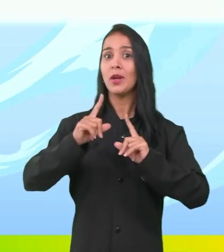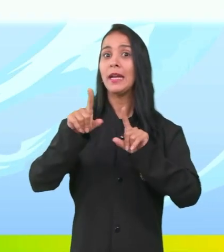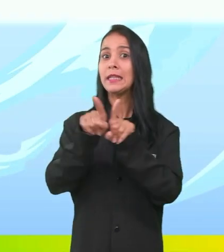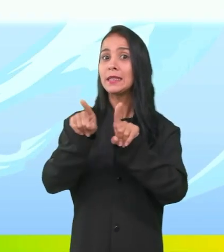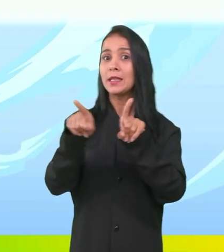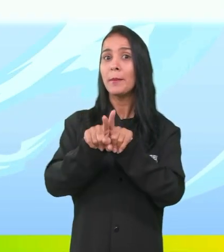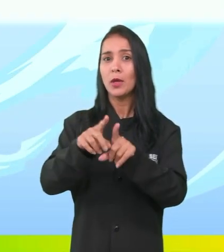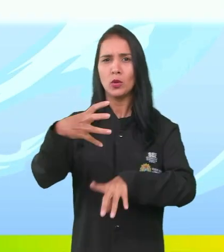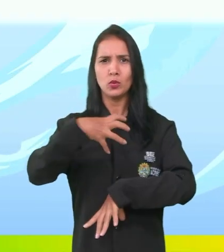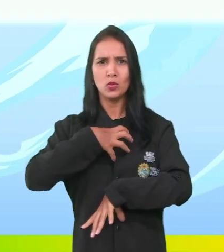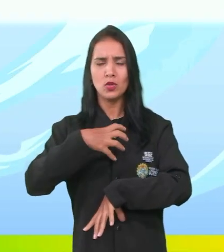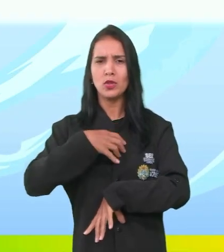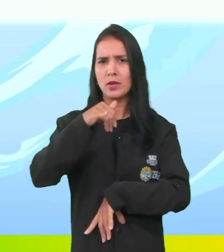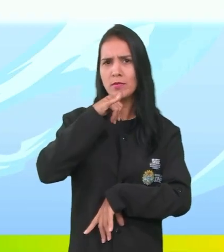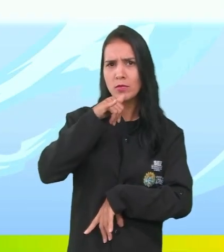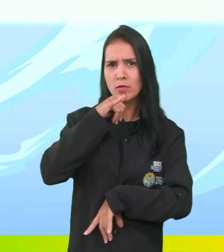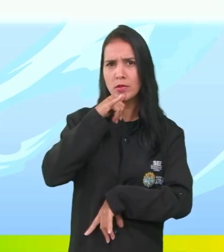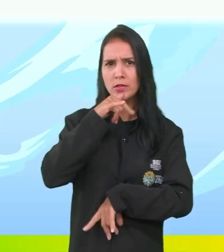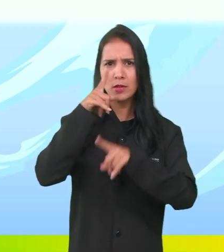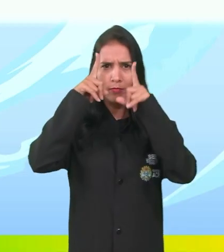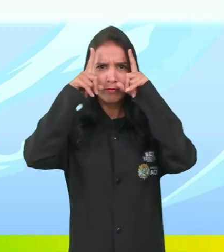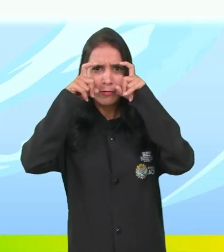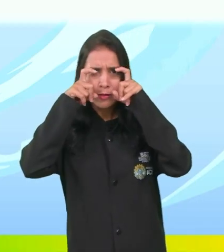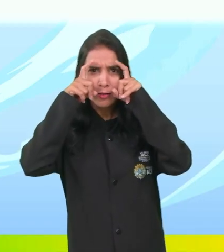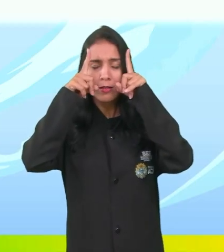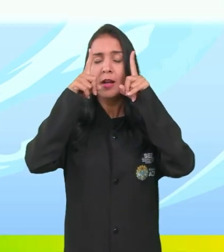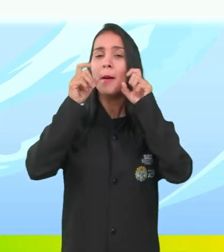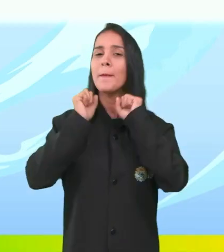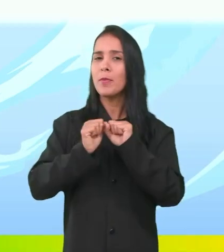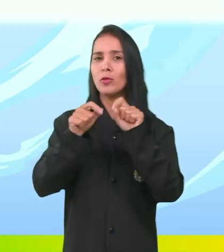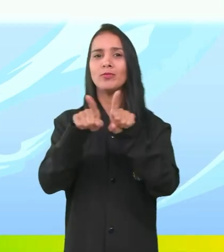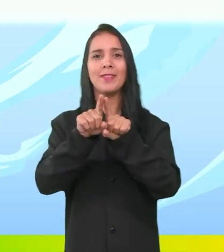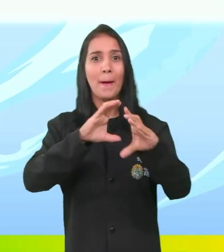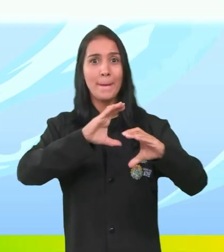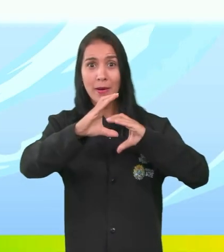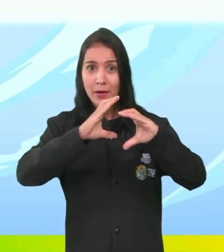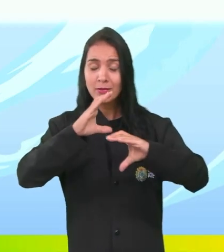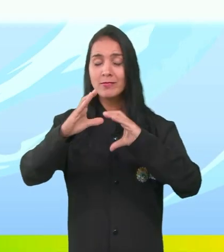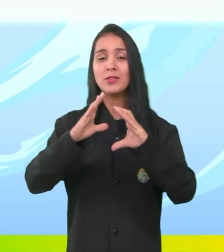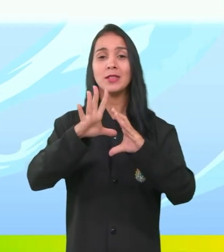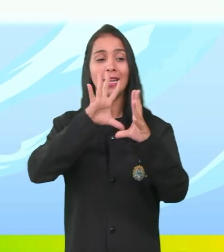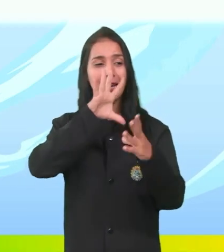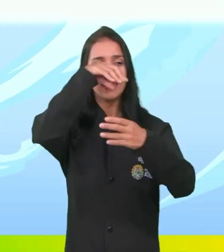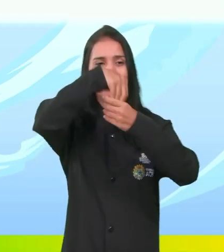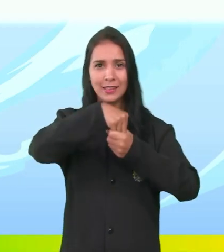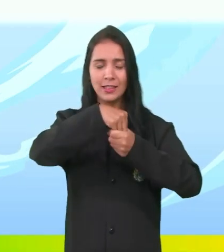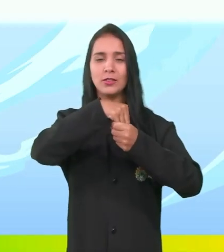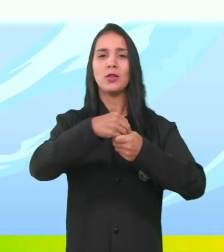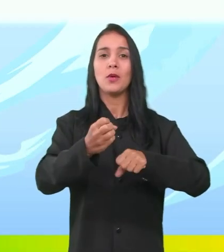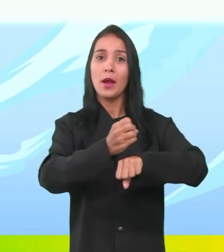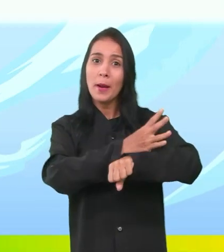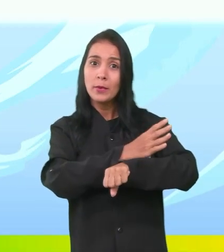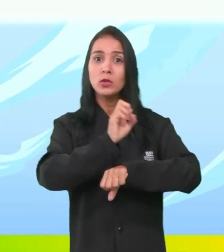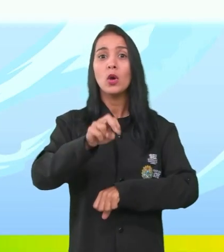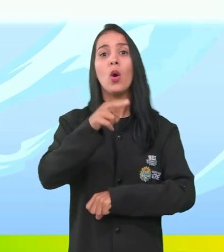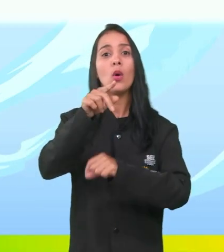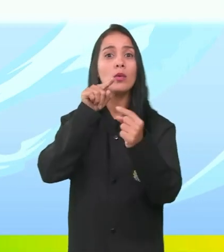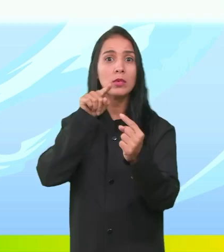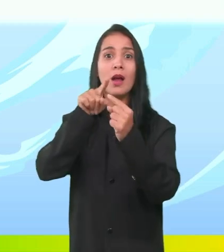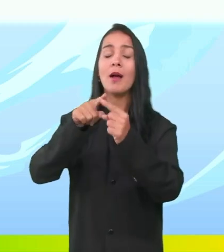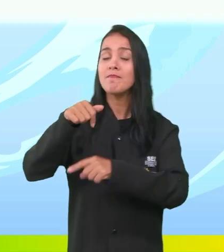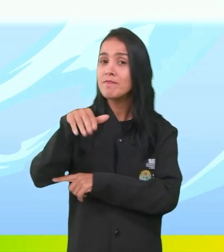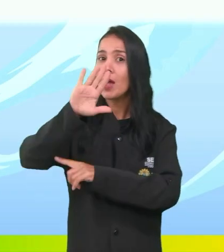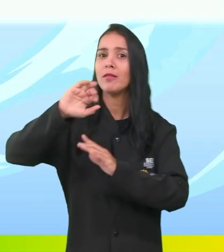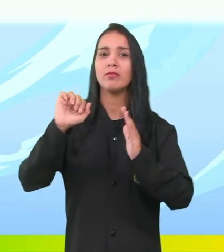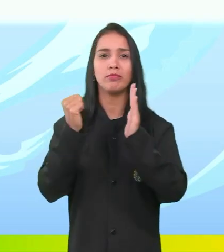intensidade do olhar, por exemplo, comunicam emoções, intenções de forma muitas vezes mais